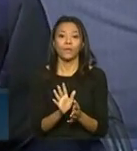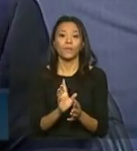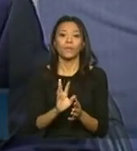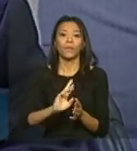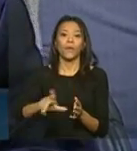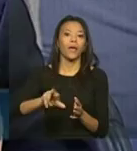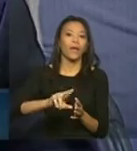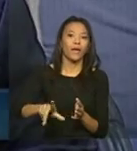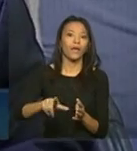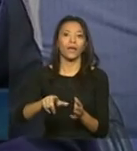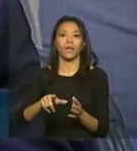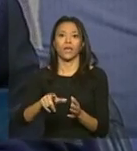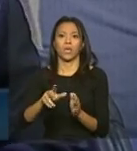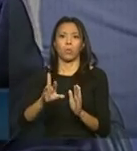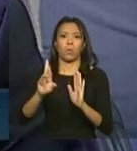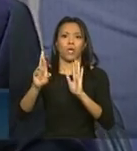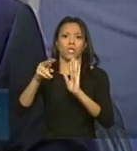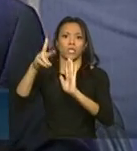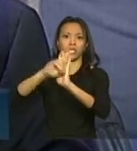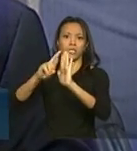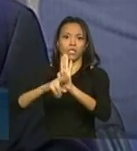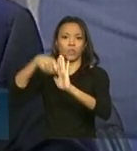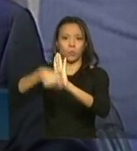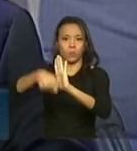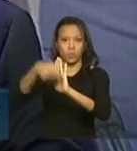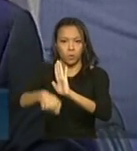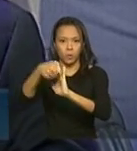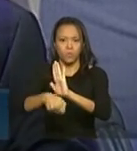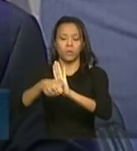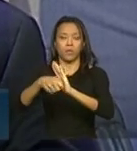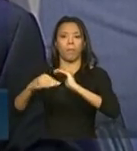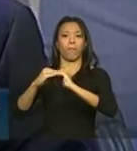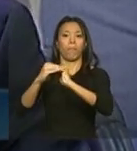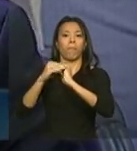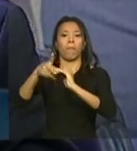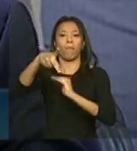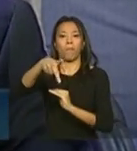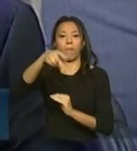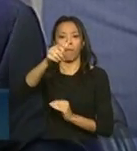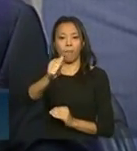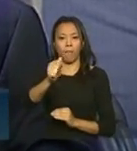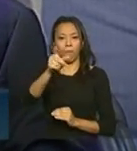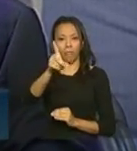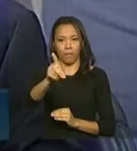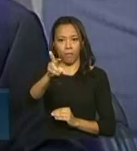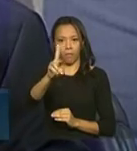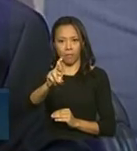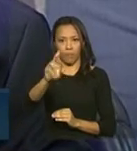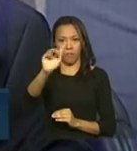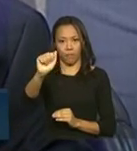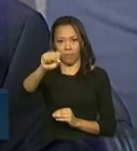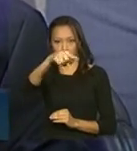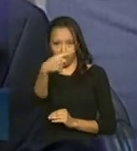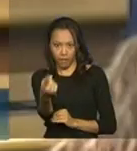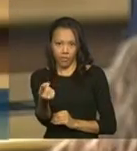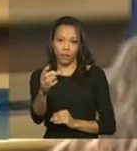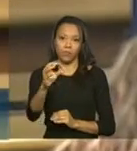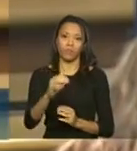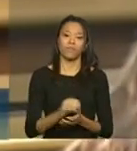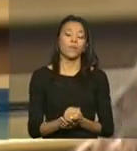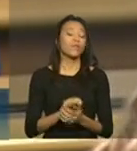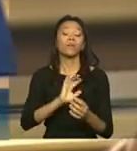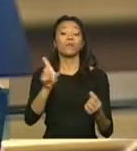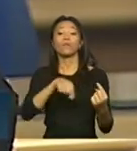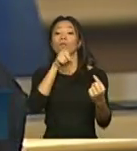una norma, ni un padrón, ni tampoco, bueno, amerite otro término, ¿no? ¿Y a meta